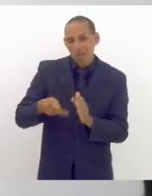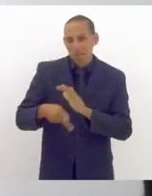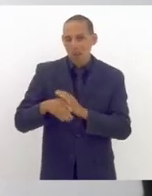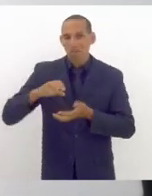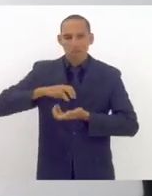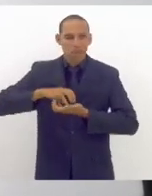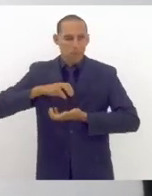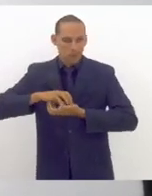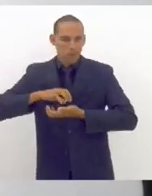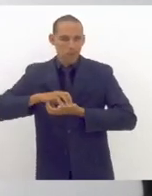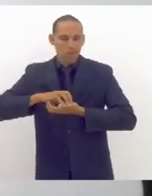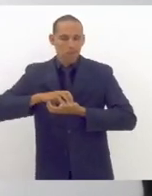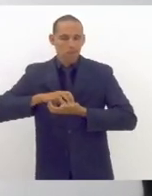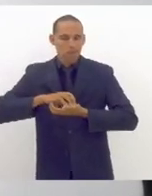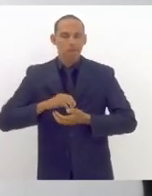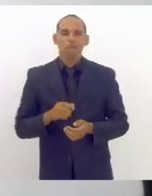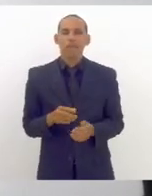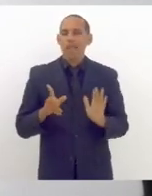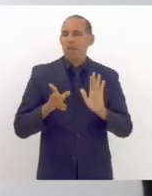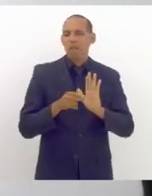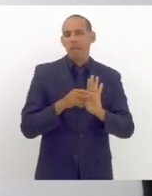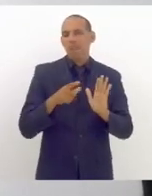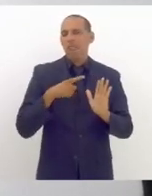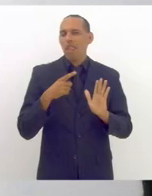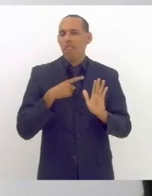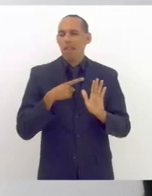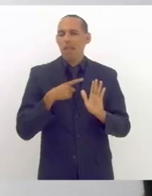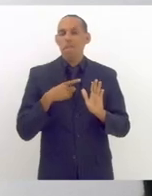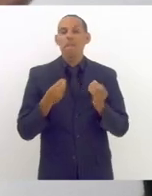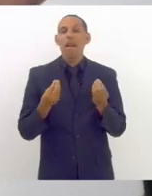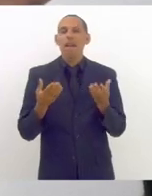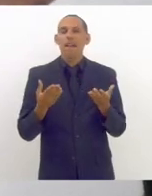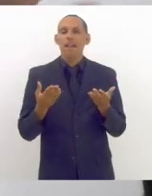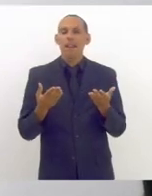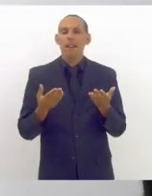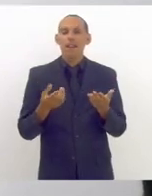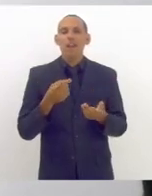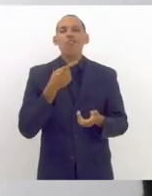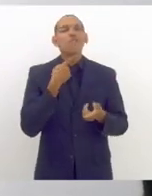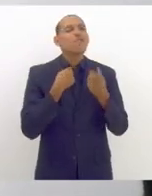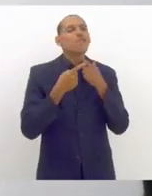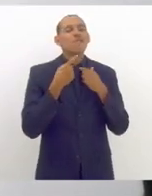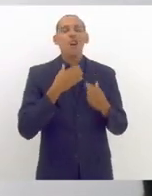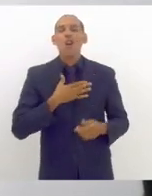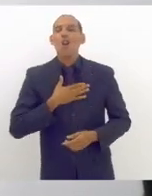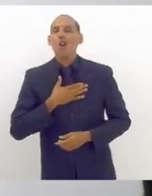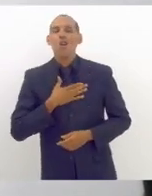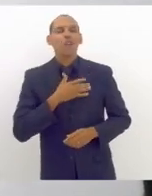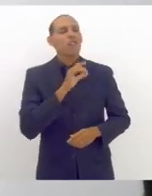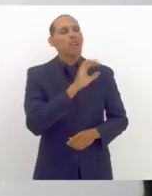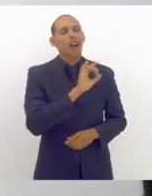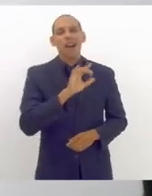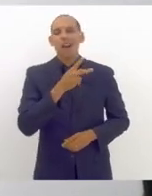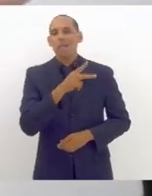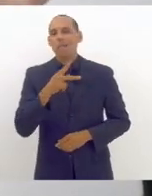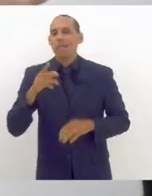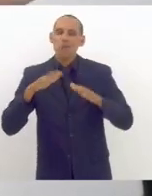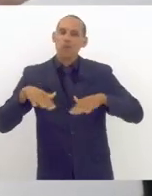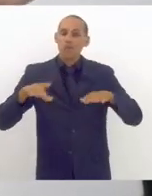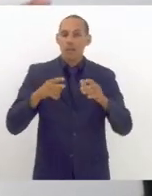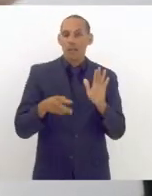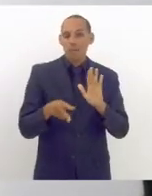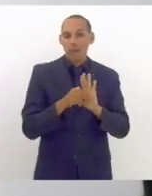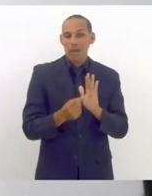supremo tem emenda lá para todos os gostos uma das emendas é tirar